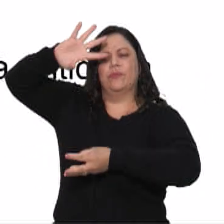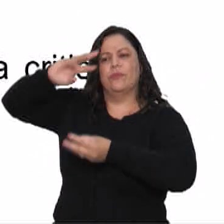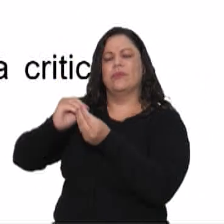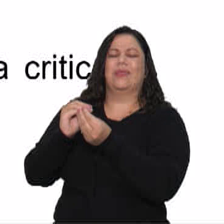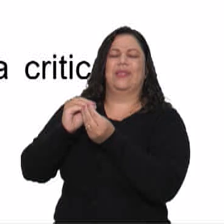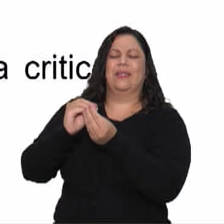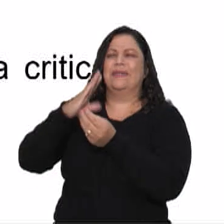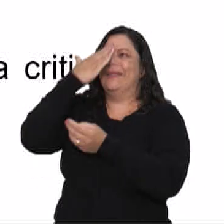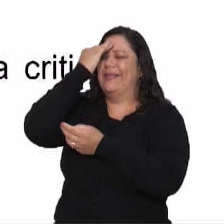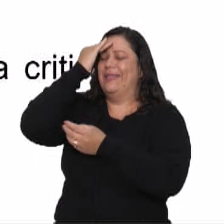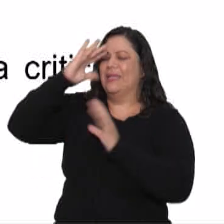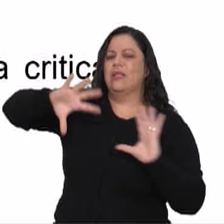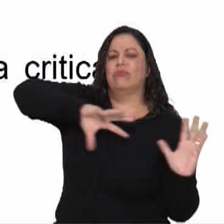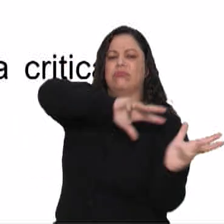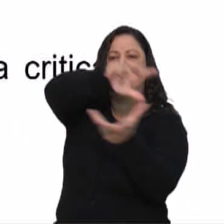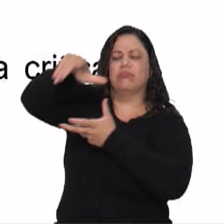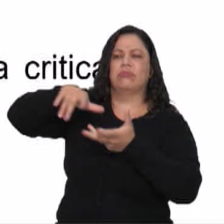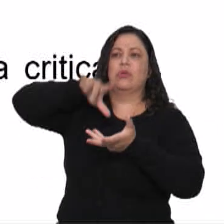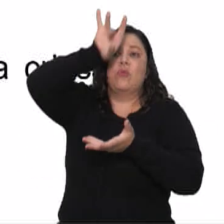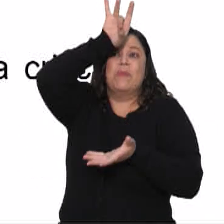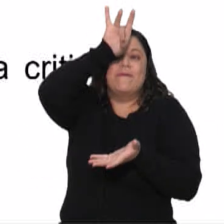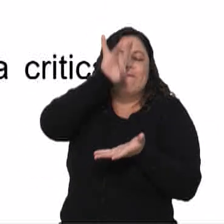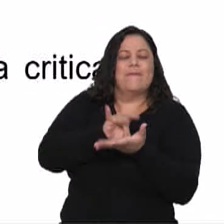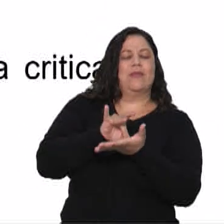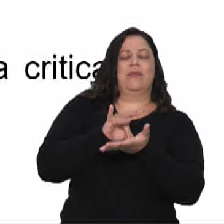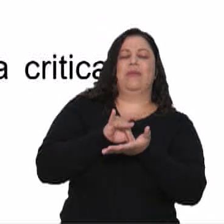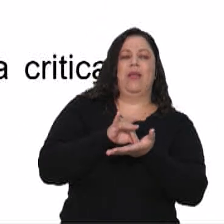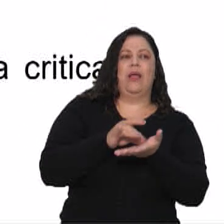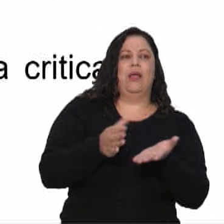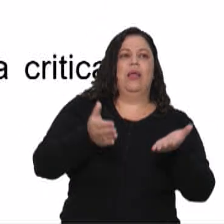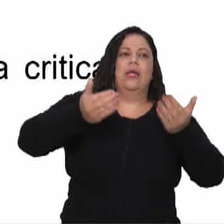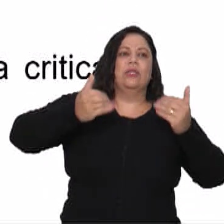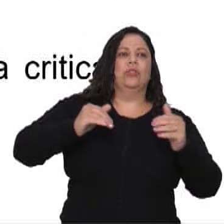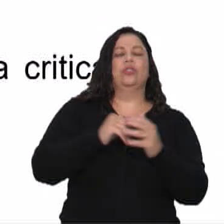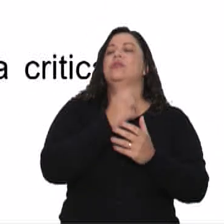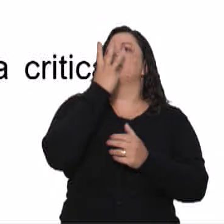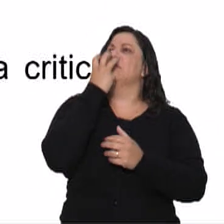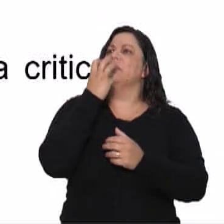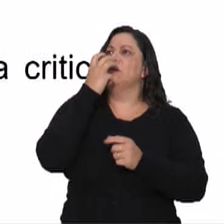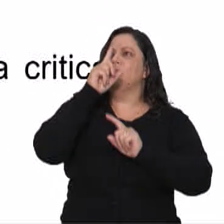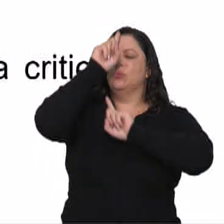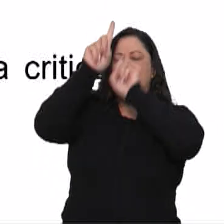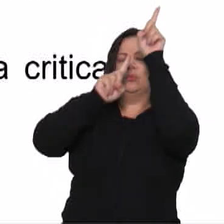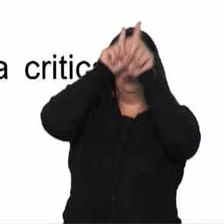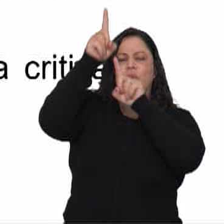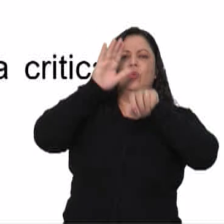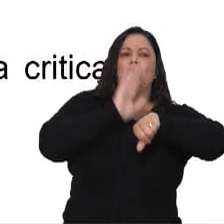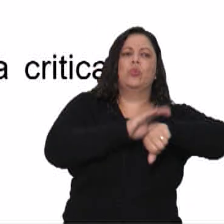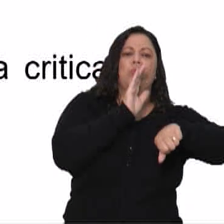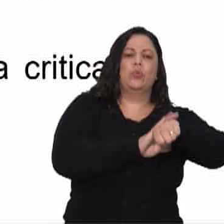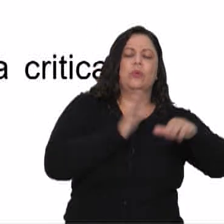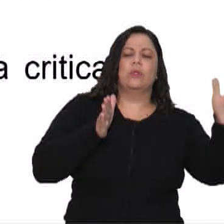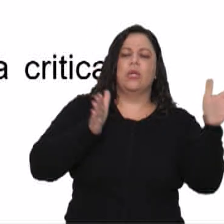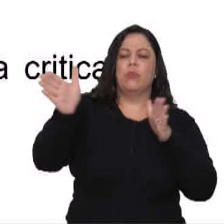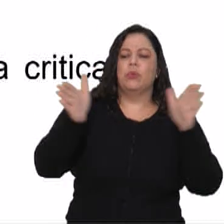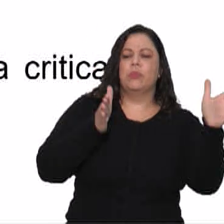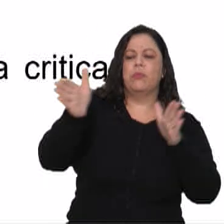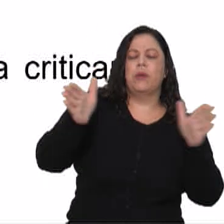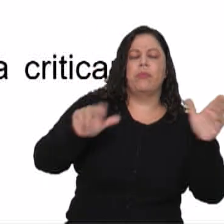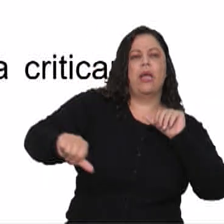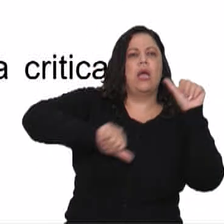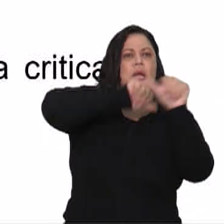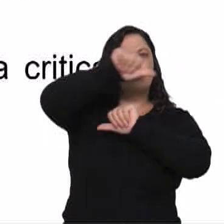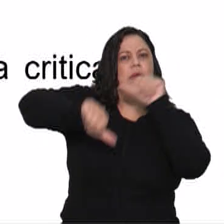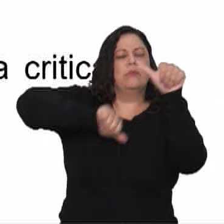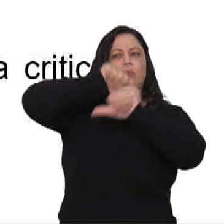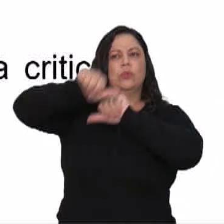entendimento universal, uma verdade absoluta. Nietzsche utiliza a ideia de tempo e mudança para criticar a ideia de verdade absoluta